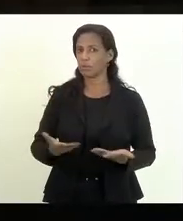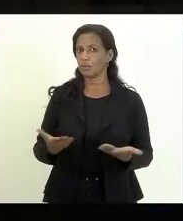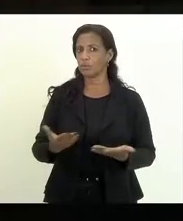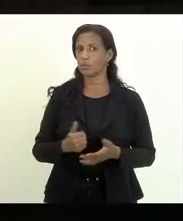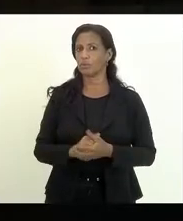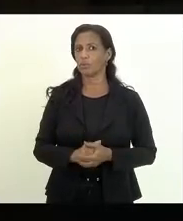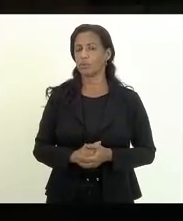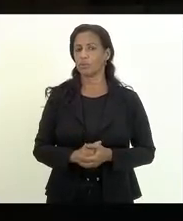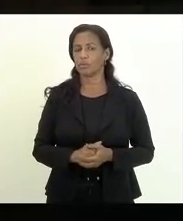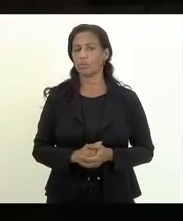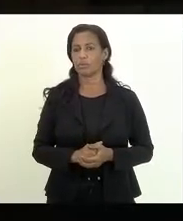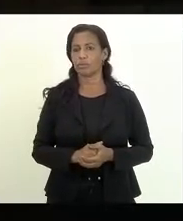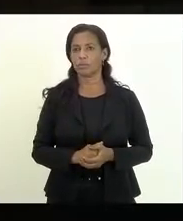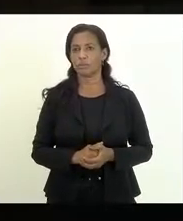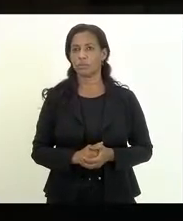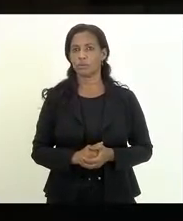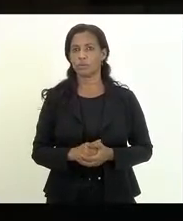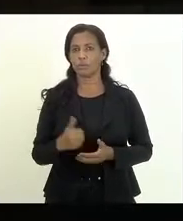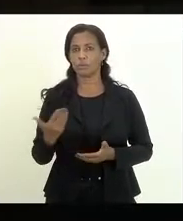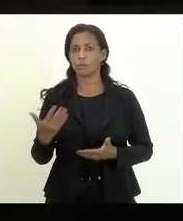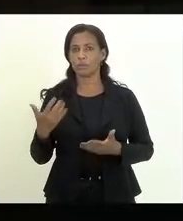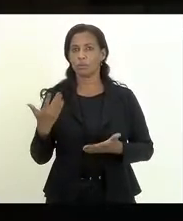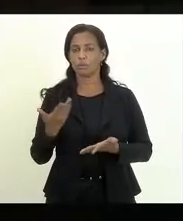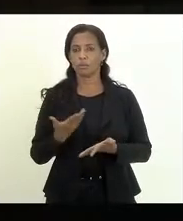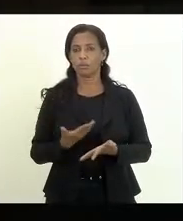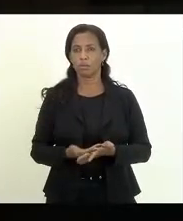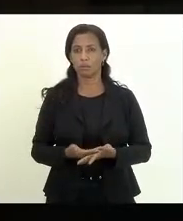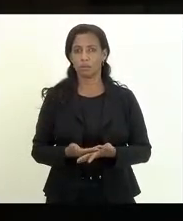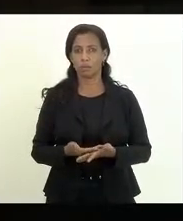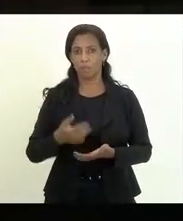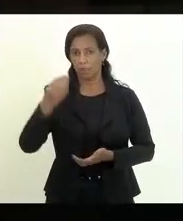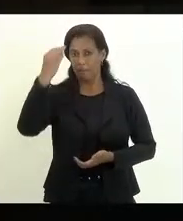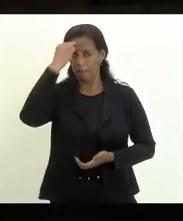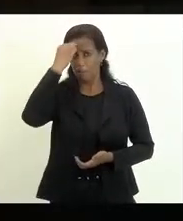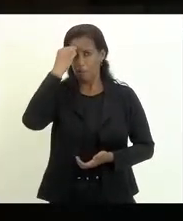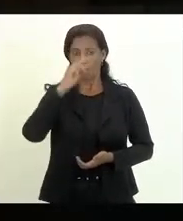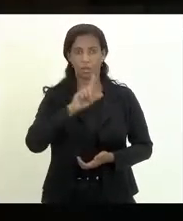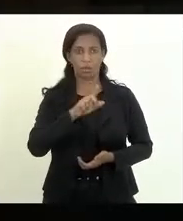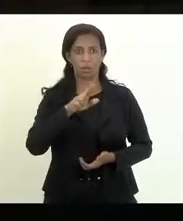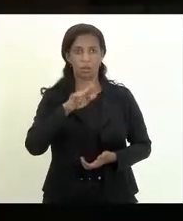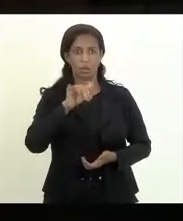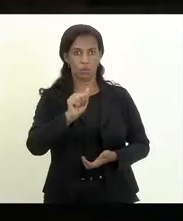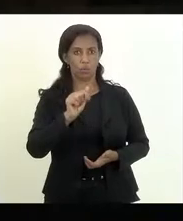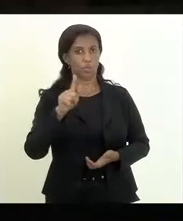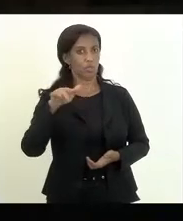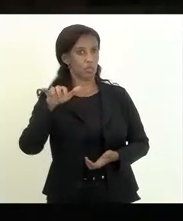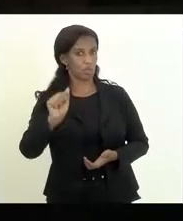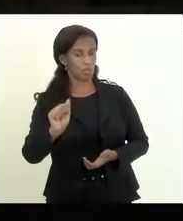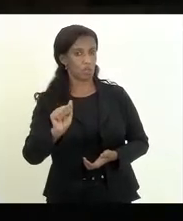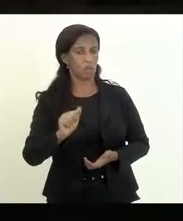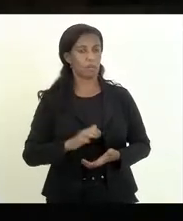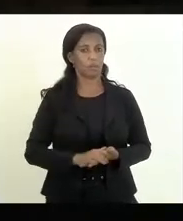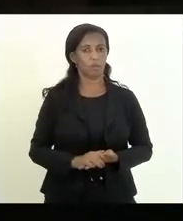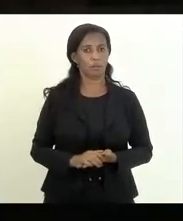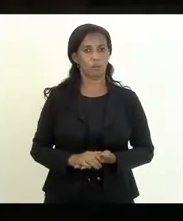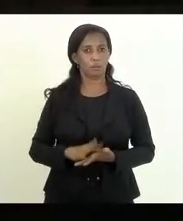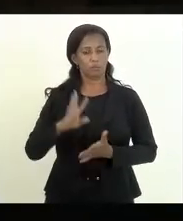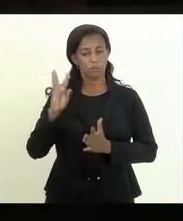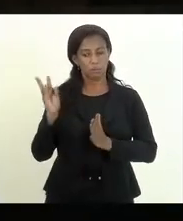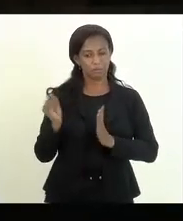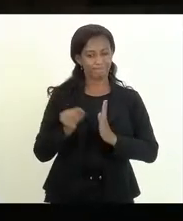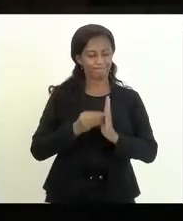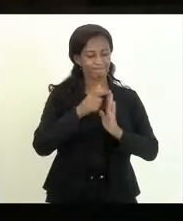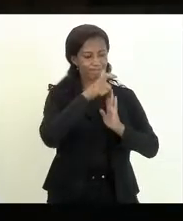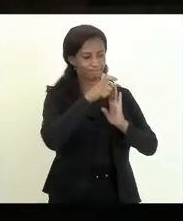escravidão. Então, trazer a memória de Luiz Gama, trazer ele para o calendário, é